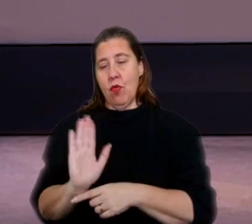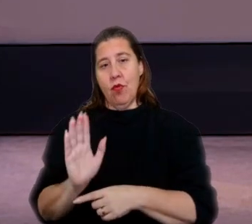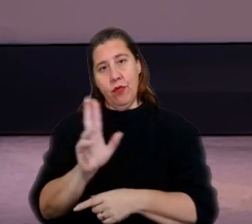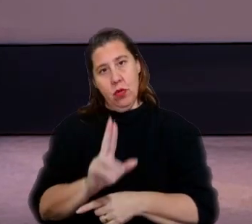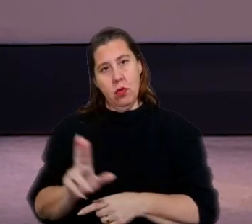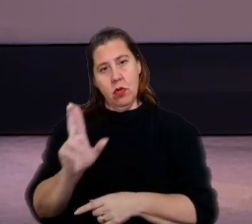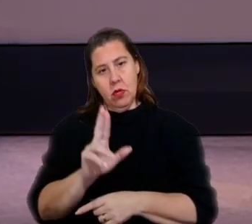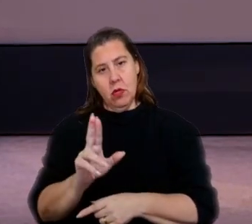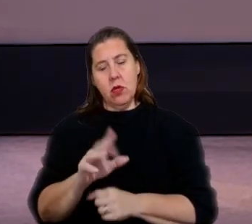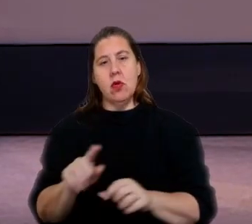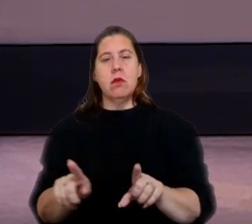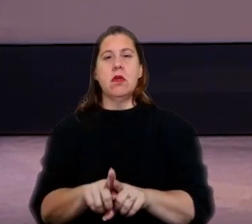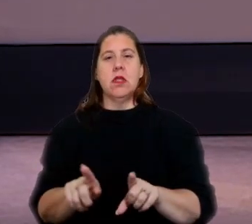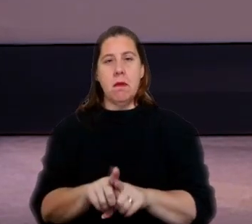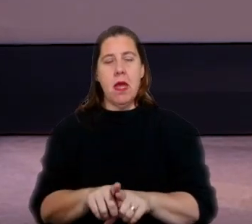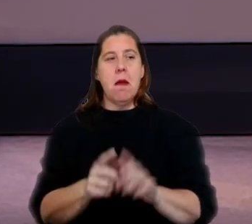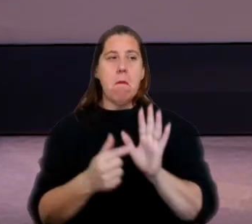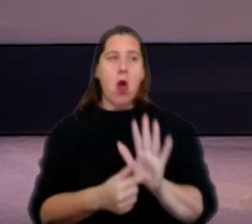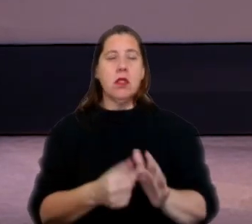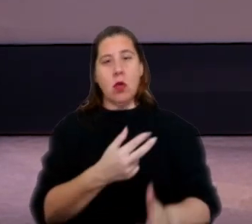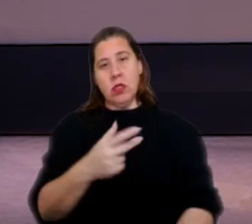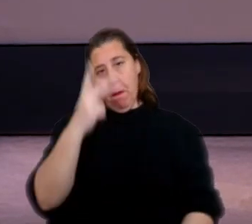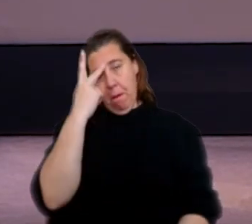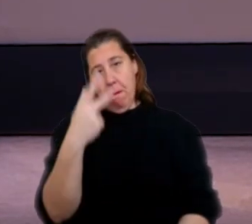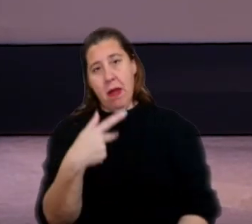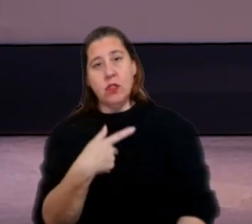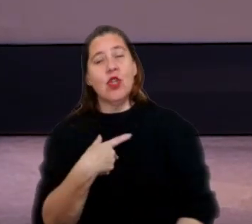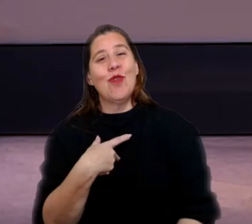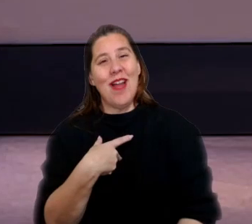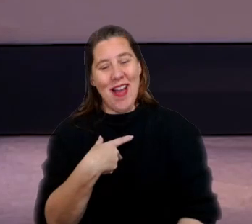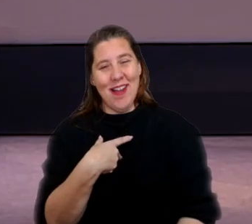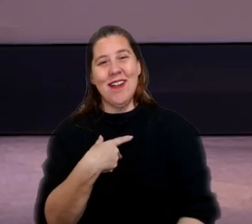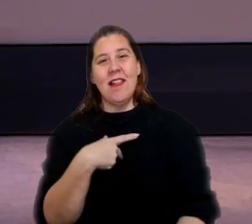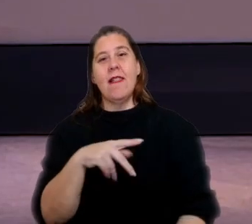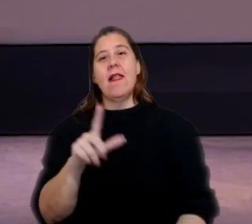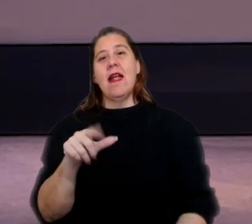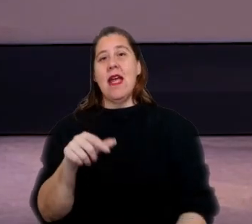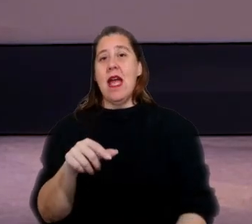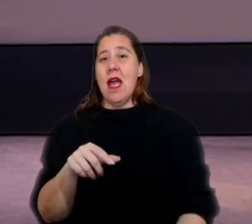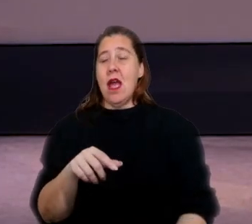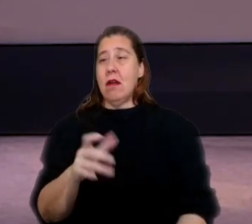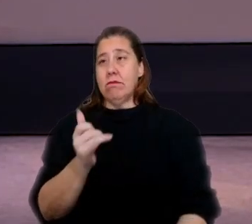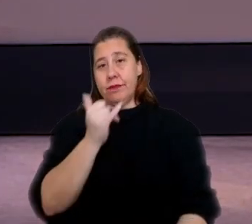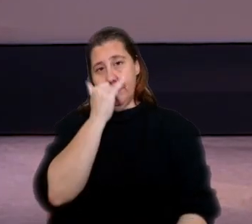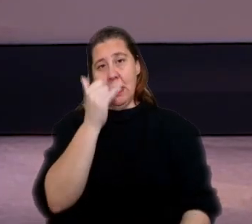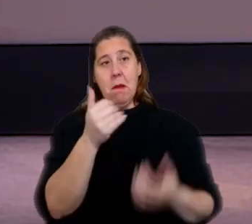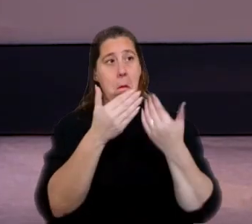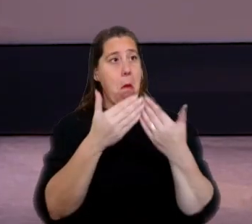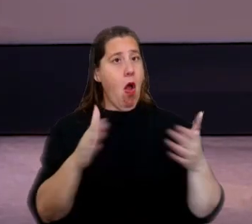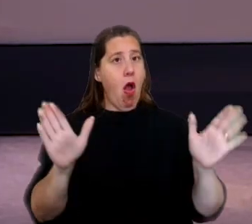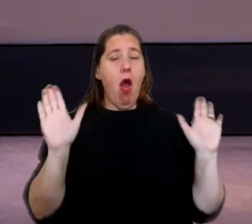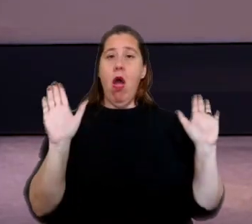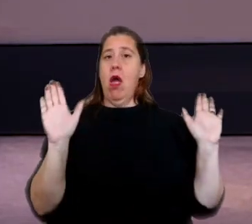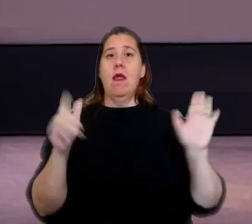usa uma questão muito individual, muito pessoal, para falar de um tópico universal, né? E é trágico que ele escancara quanto